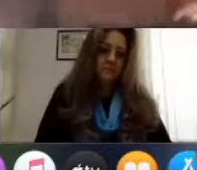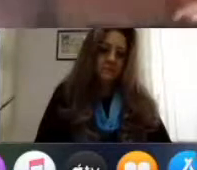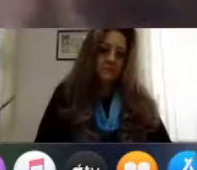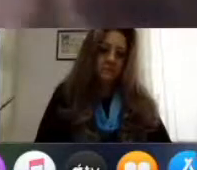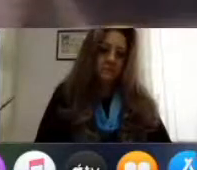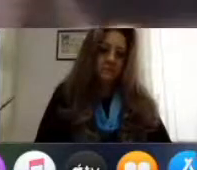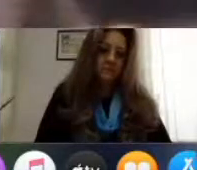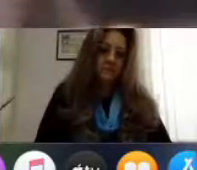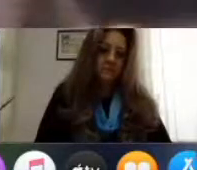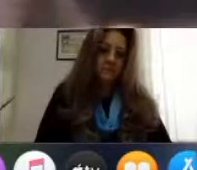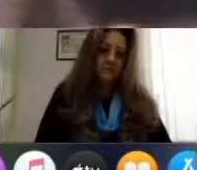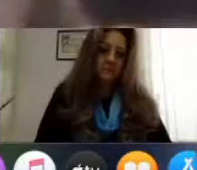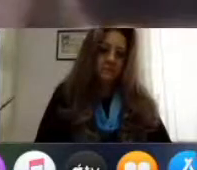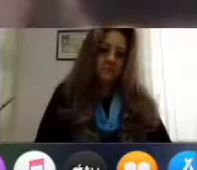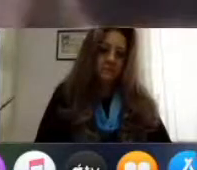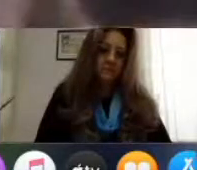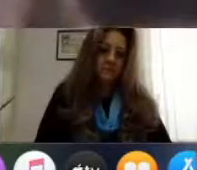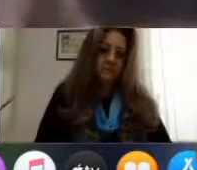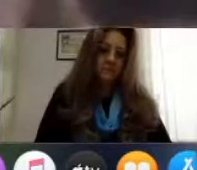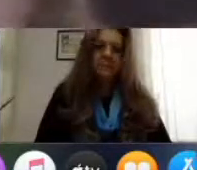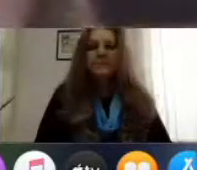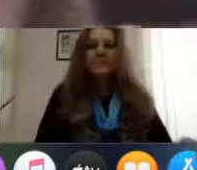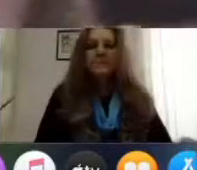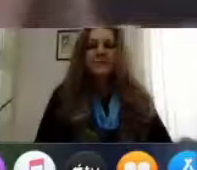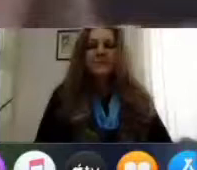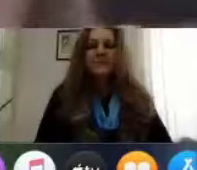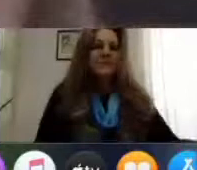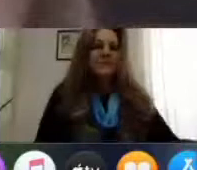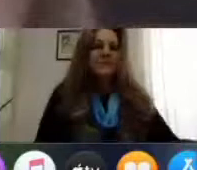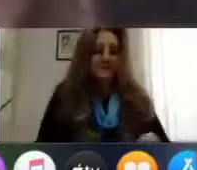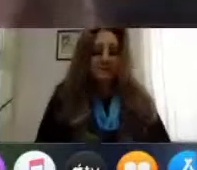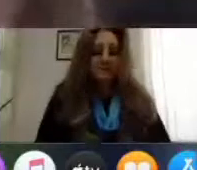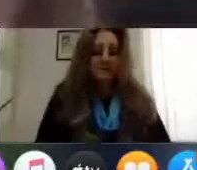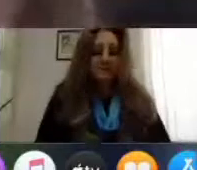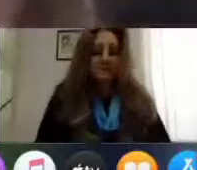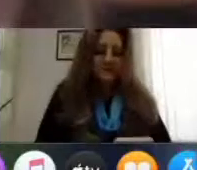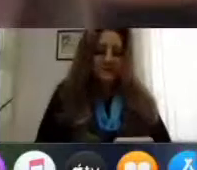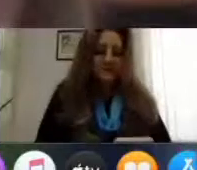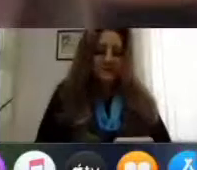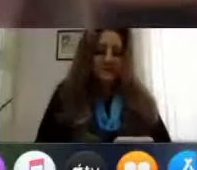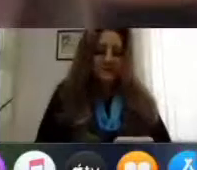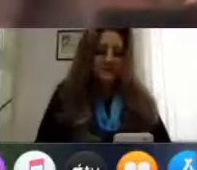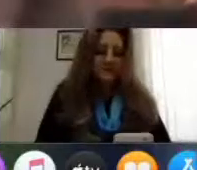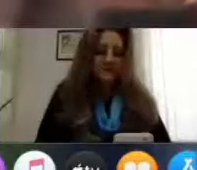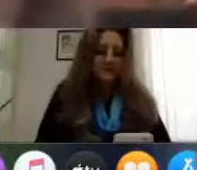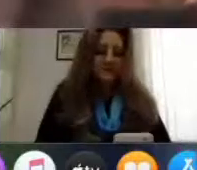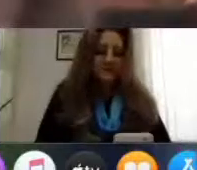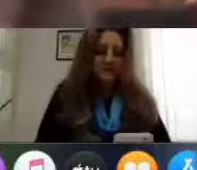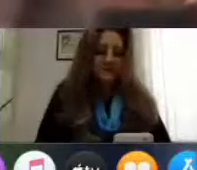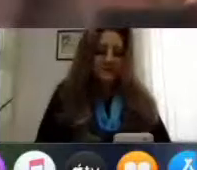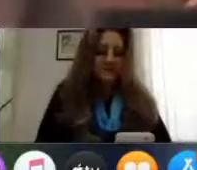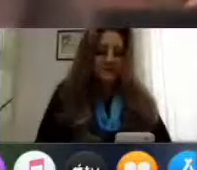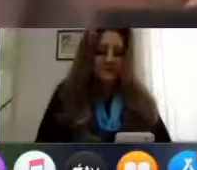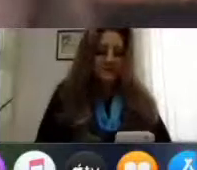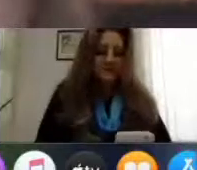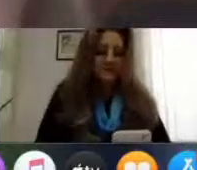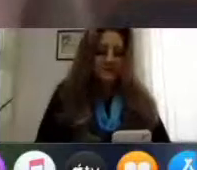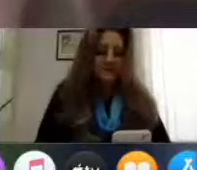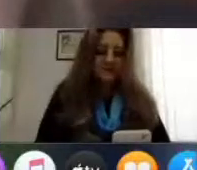médica veterinária, além de ser advogada, então isso me faz ter uma visão um pouco diferente em alguns aspectos, nesses sentidos